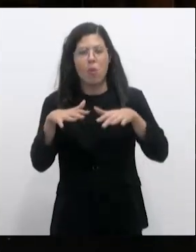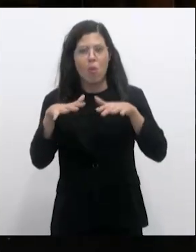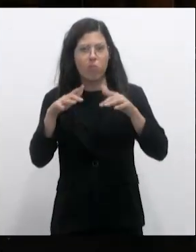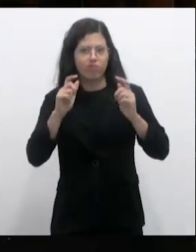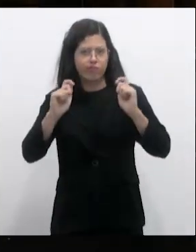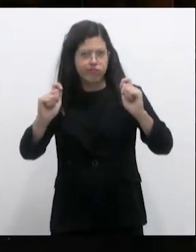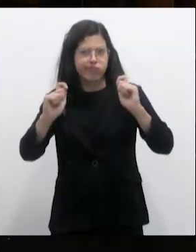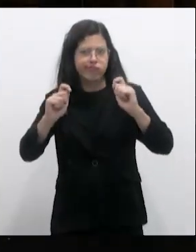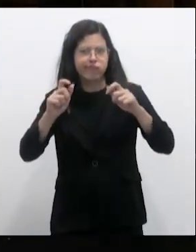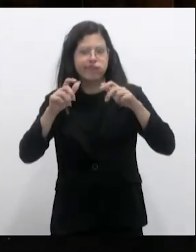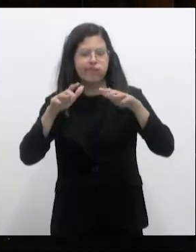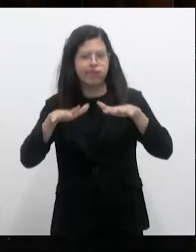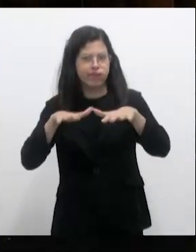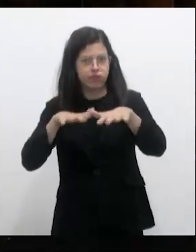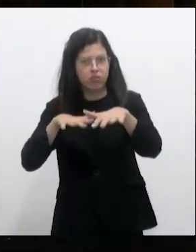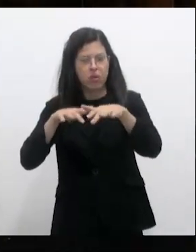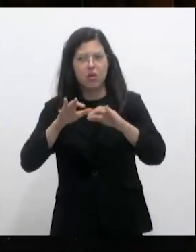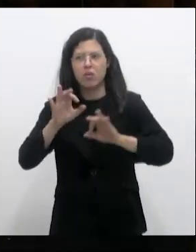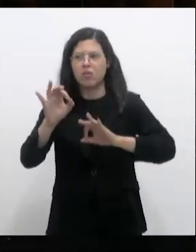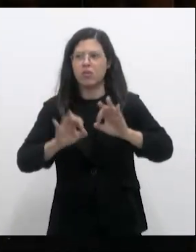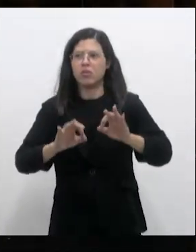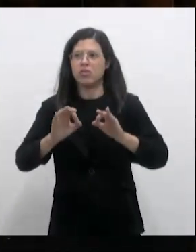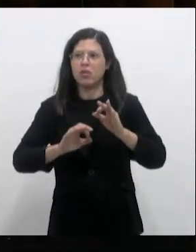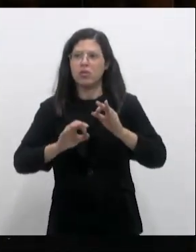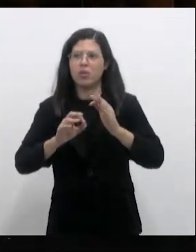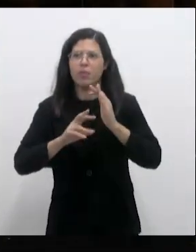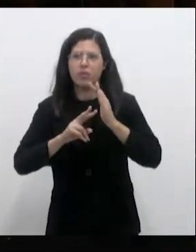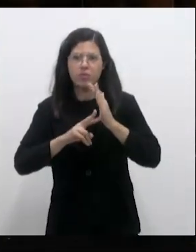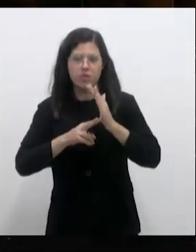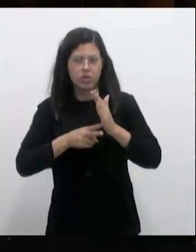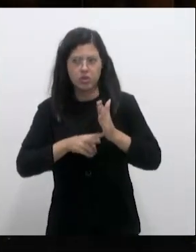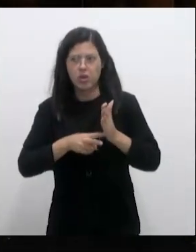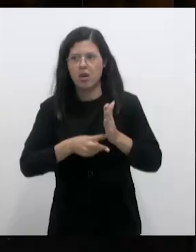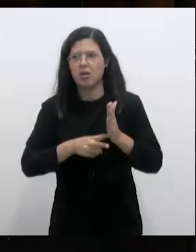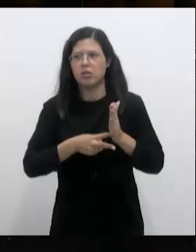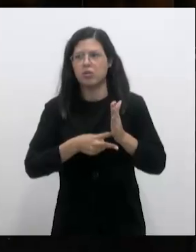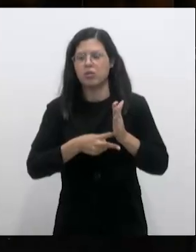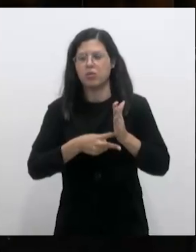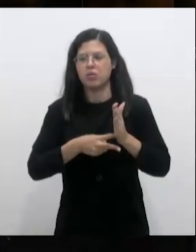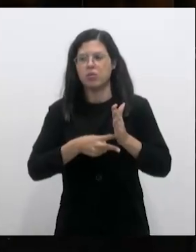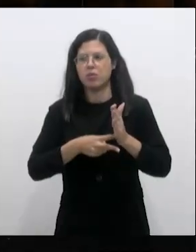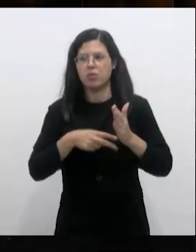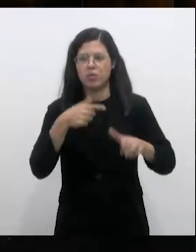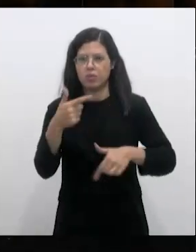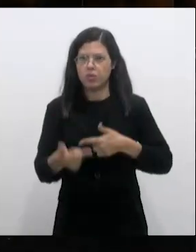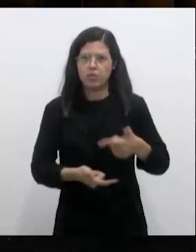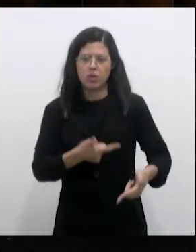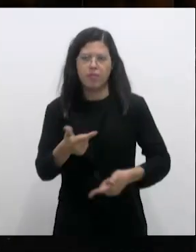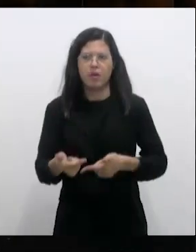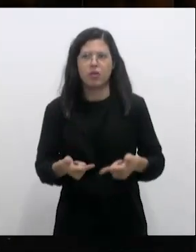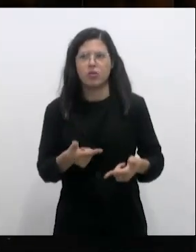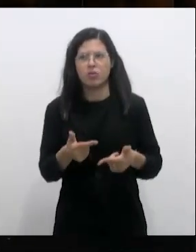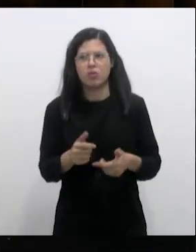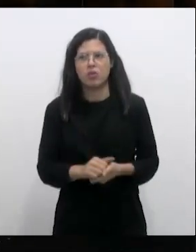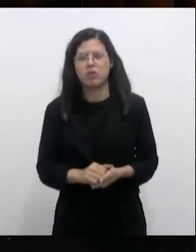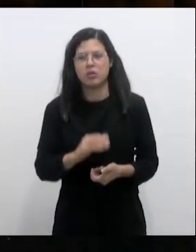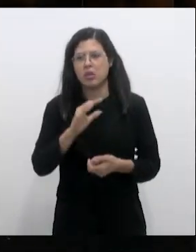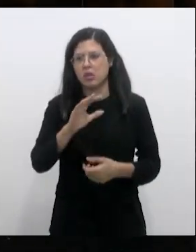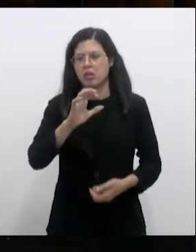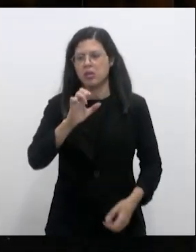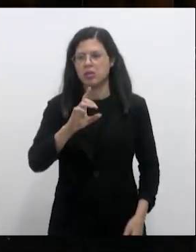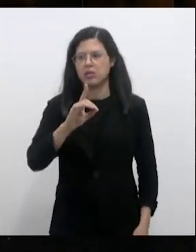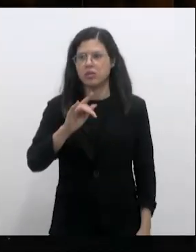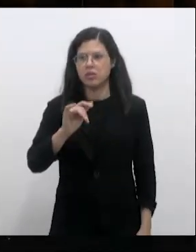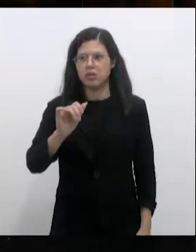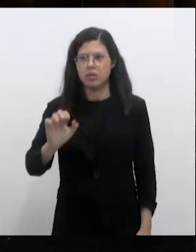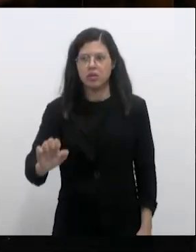protesto organizado pelo Sint-Sama, que é o Sindicato dos Trabalhadores da SEDAI,